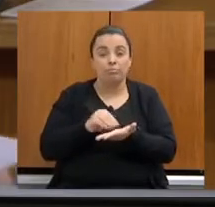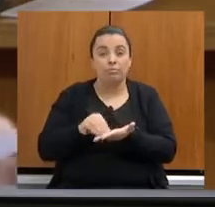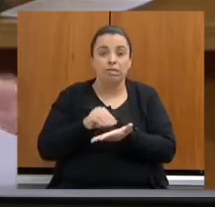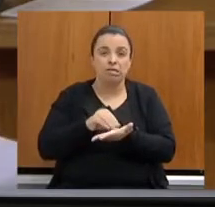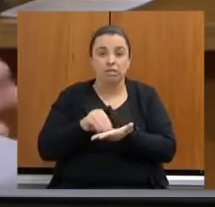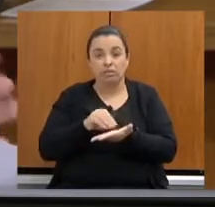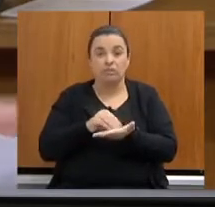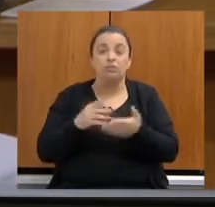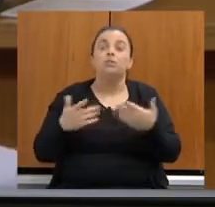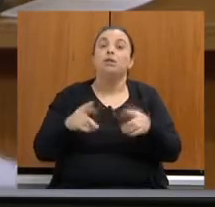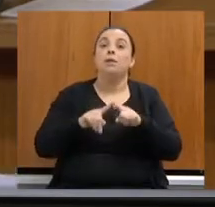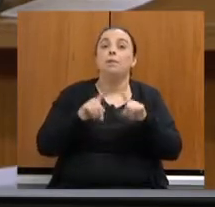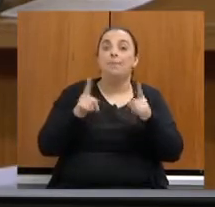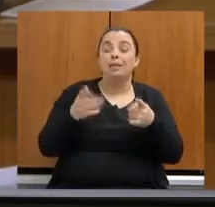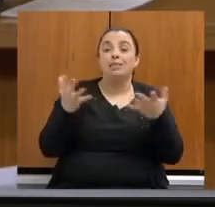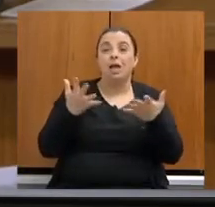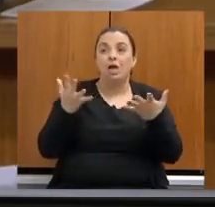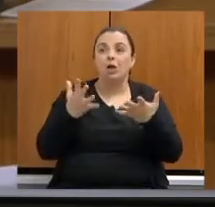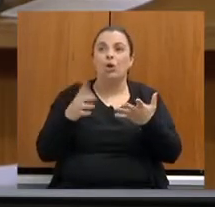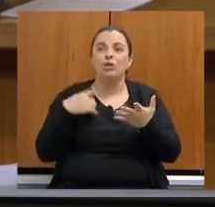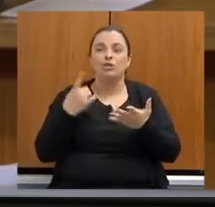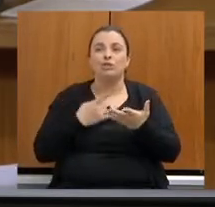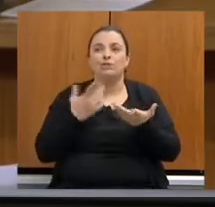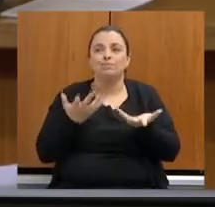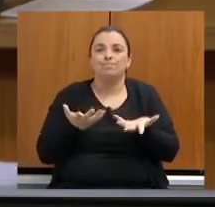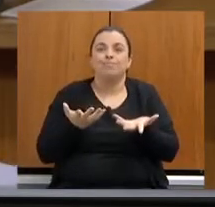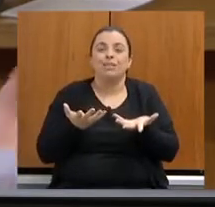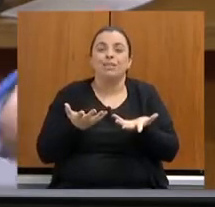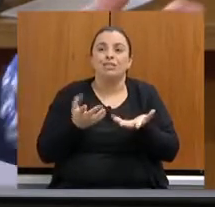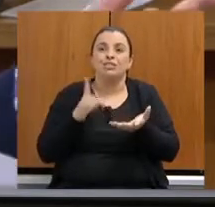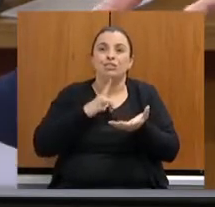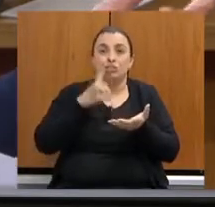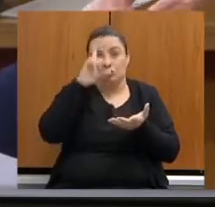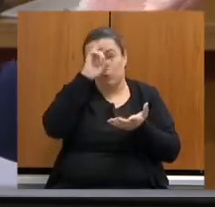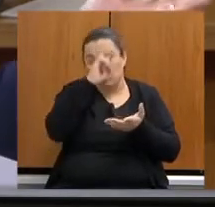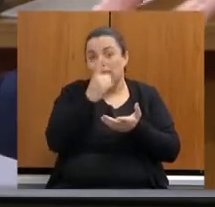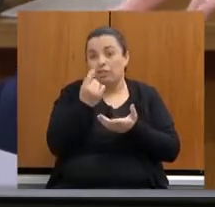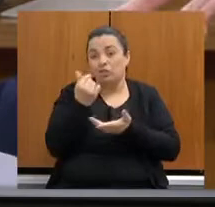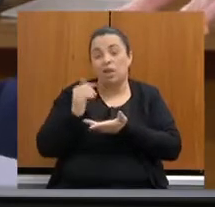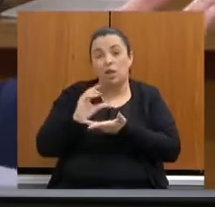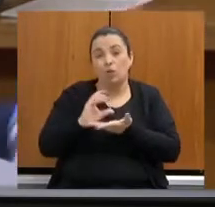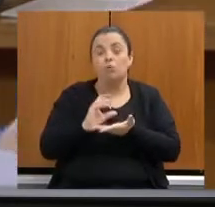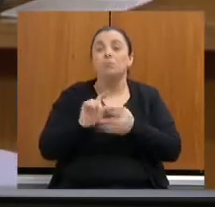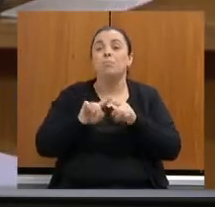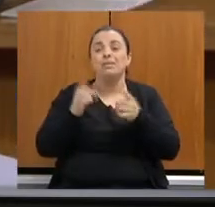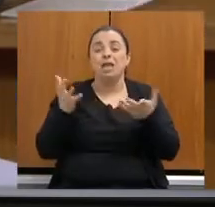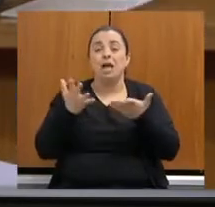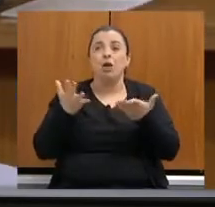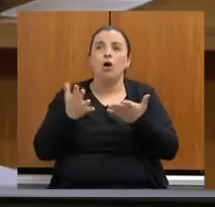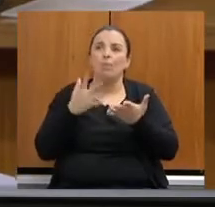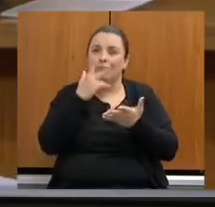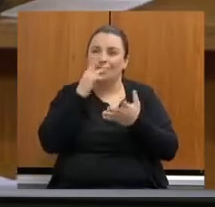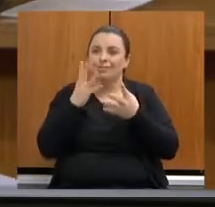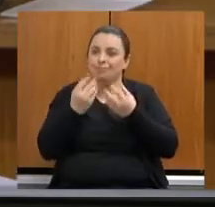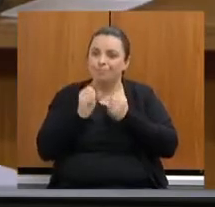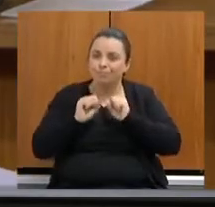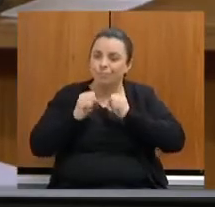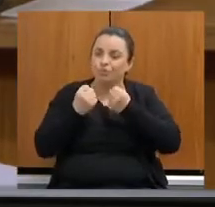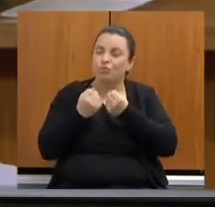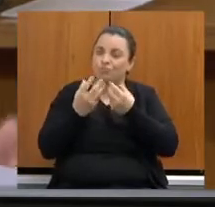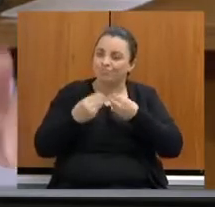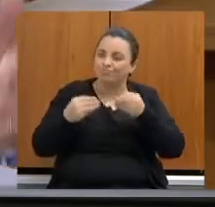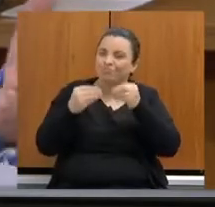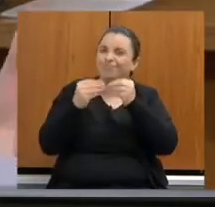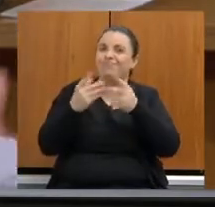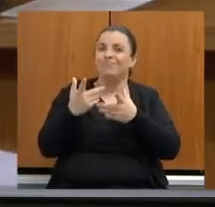agora que a gente conseguiu dar uma recuperada Nas questões financeiras da empresa inclusive Deputado ele eu acho que seria uma boa